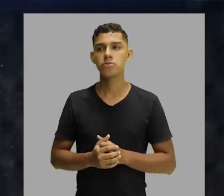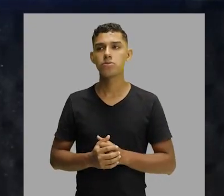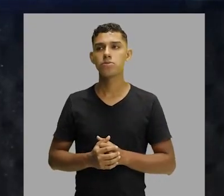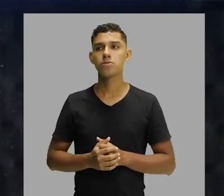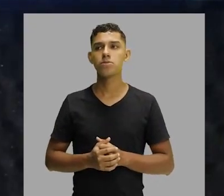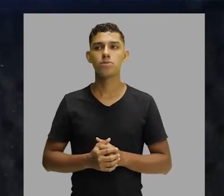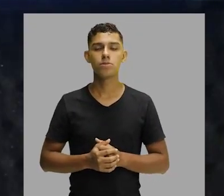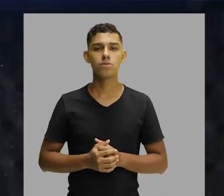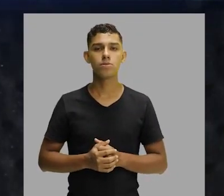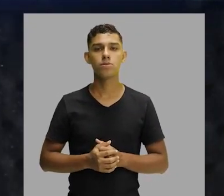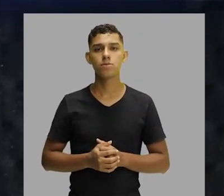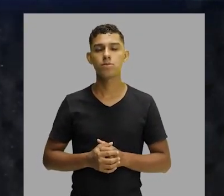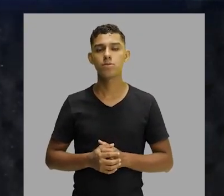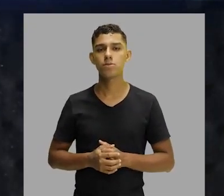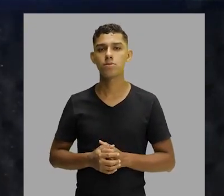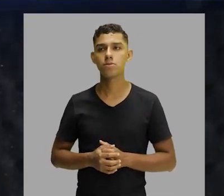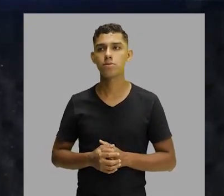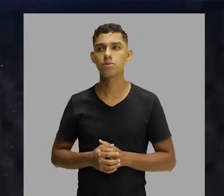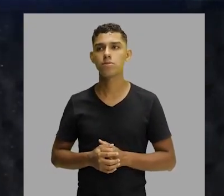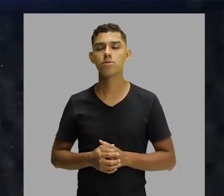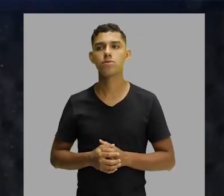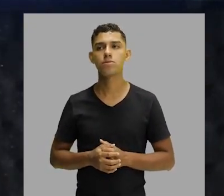jogar ela diretamente